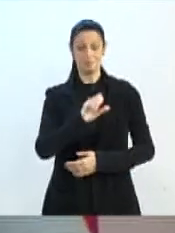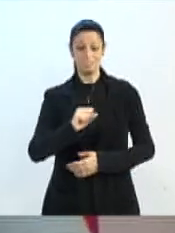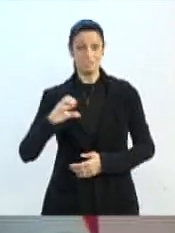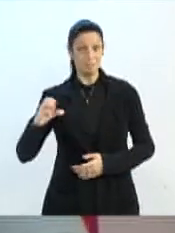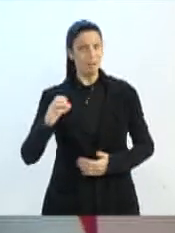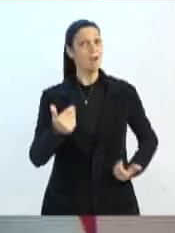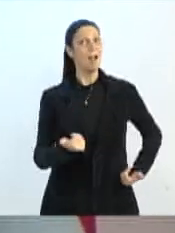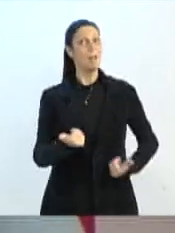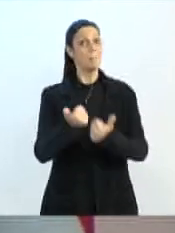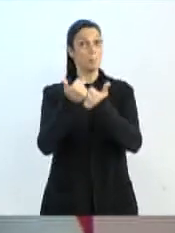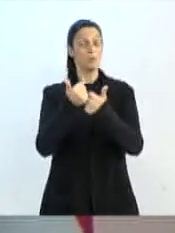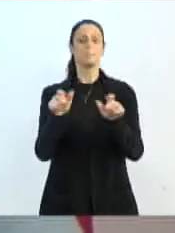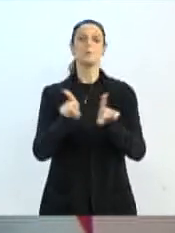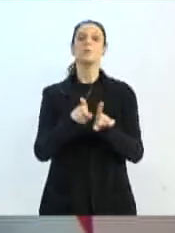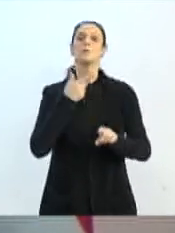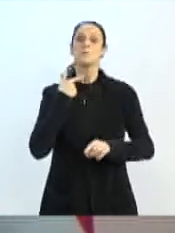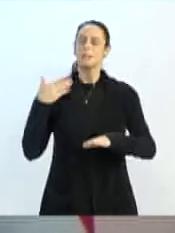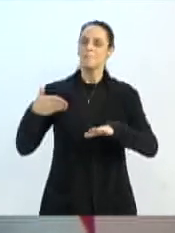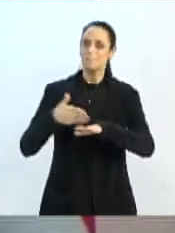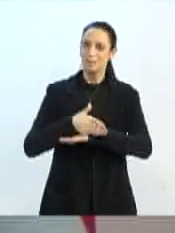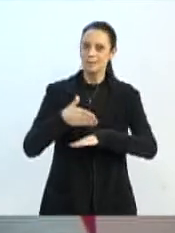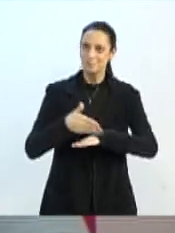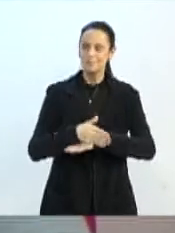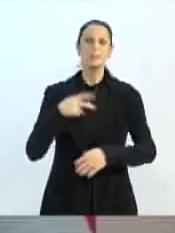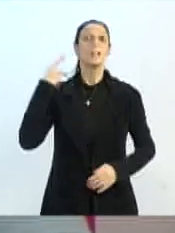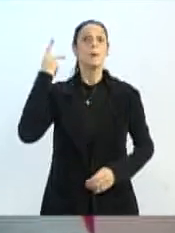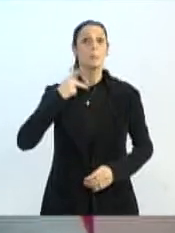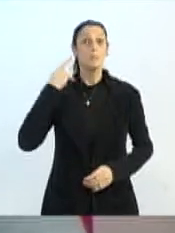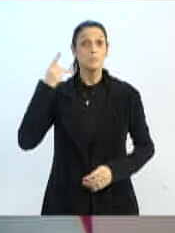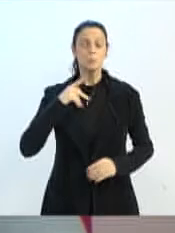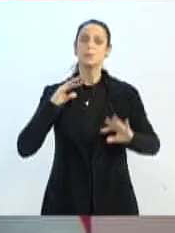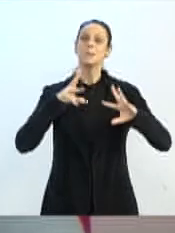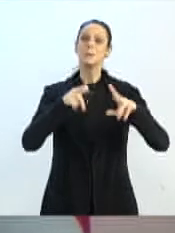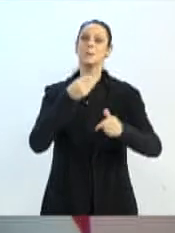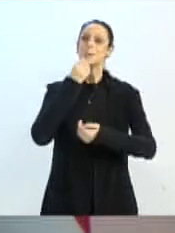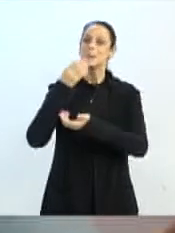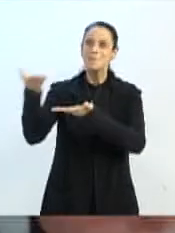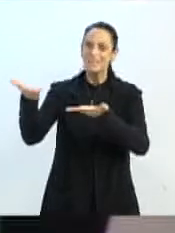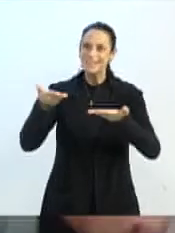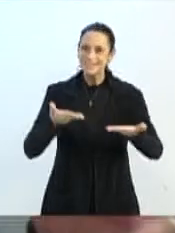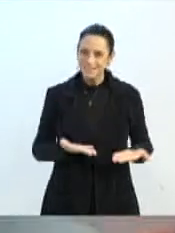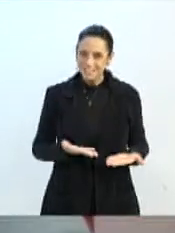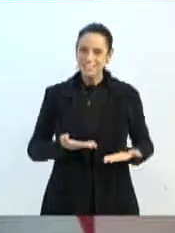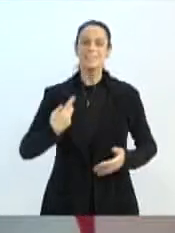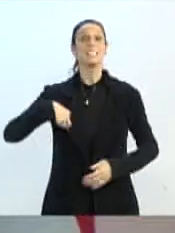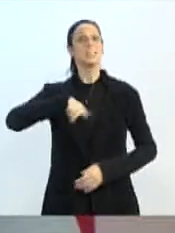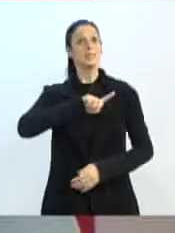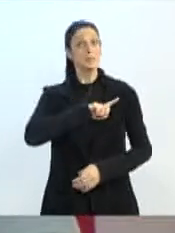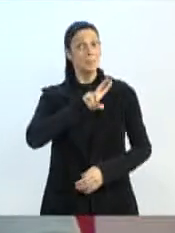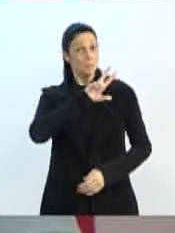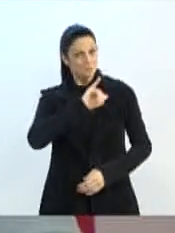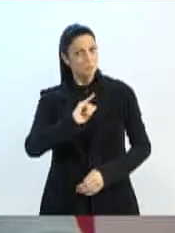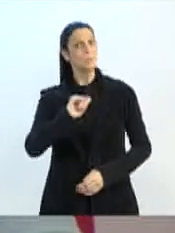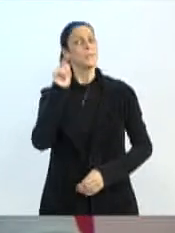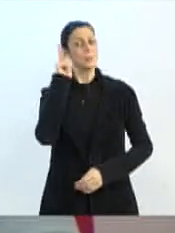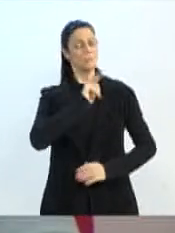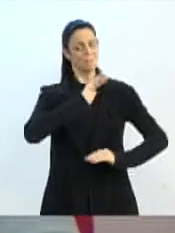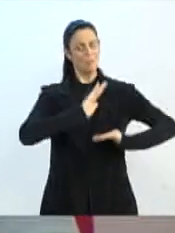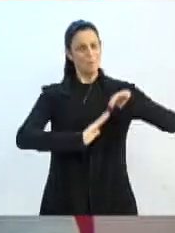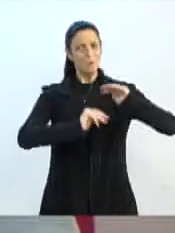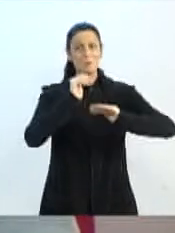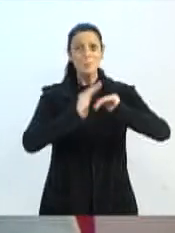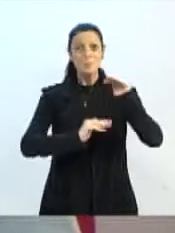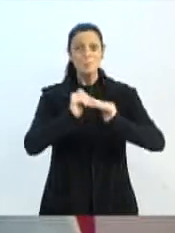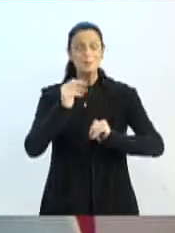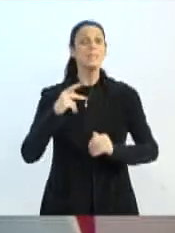que queiram participar ativamente da política. Serão todas bem-vindas. Vamos construir uma política